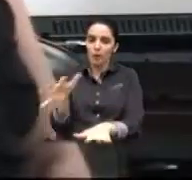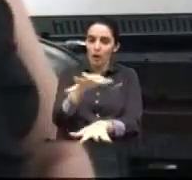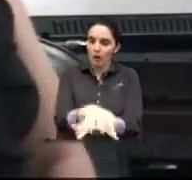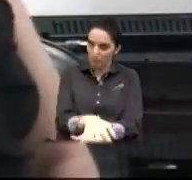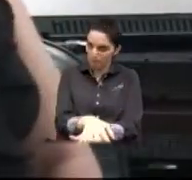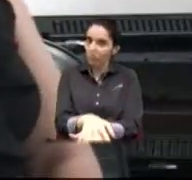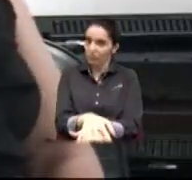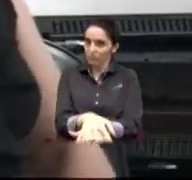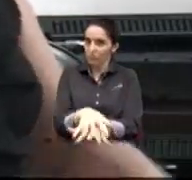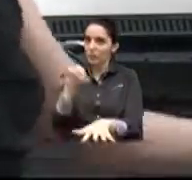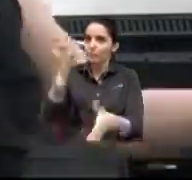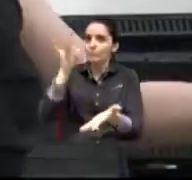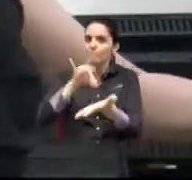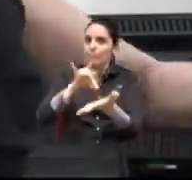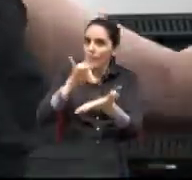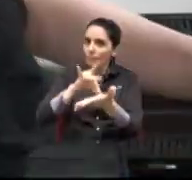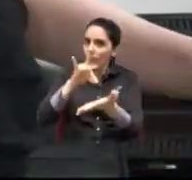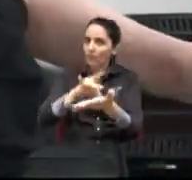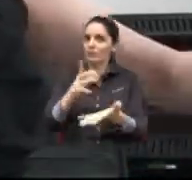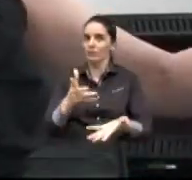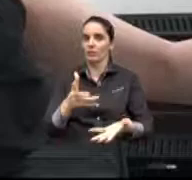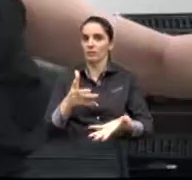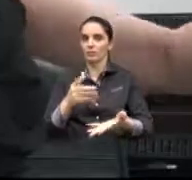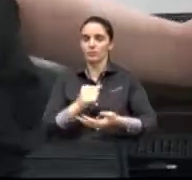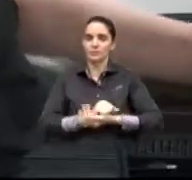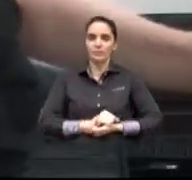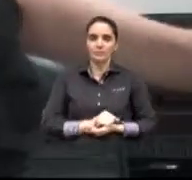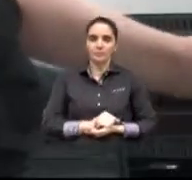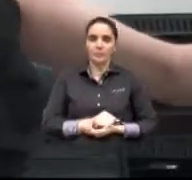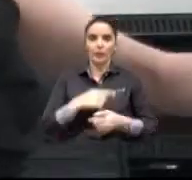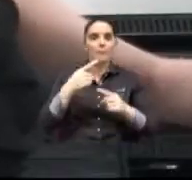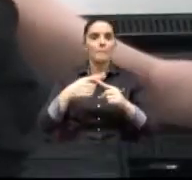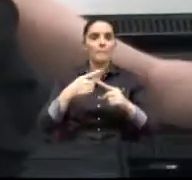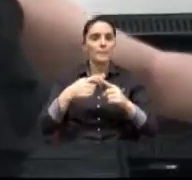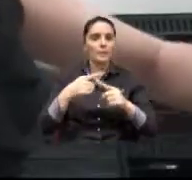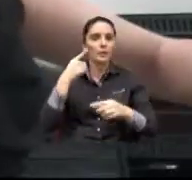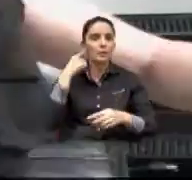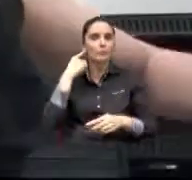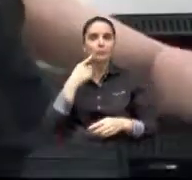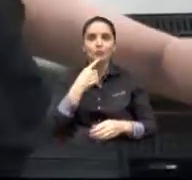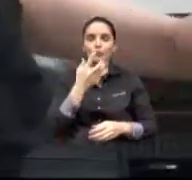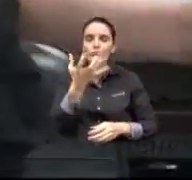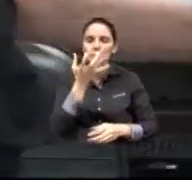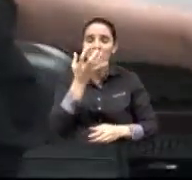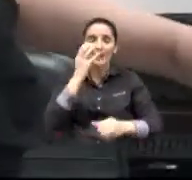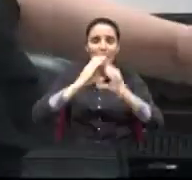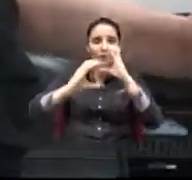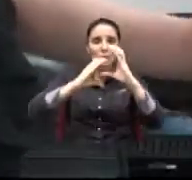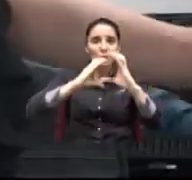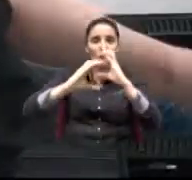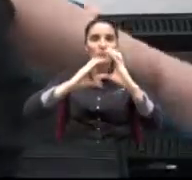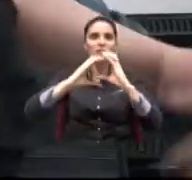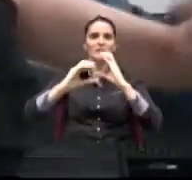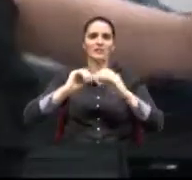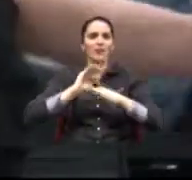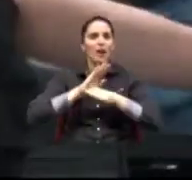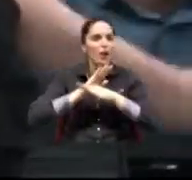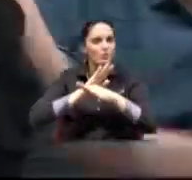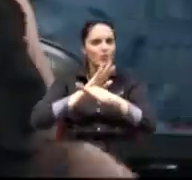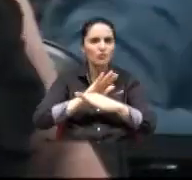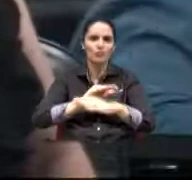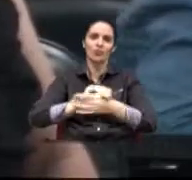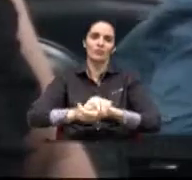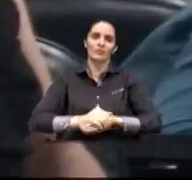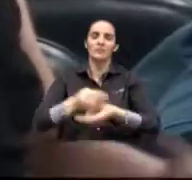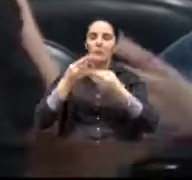com deficiência. Porque sempre essas pessoas querem se comunicar e elas nos ajudam e nos auxiliam e têm uma